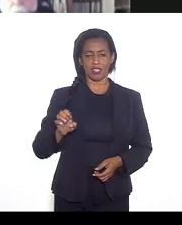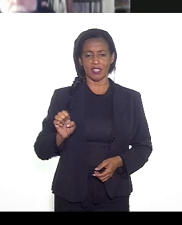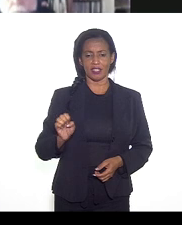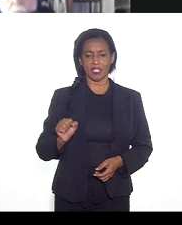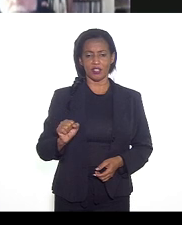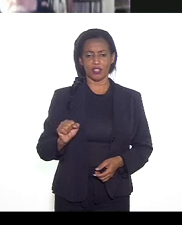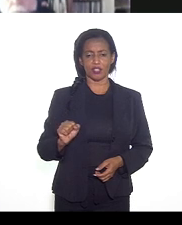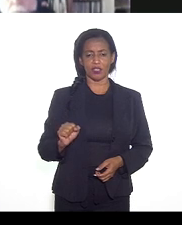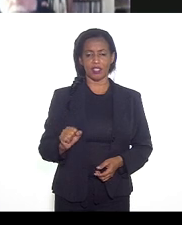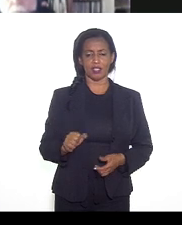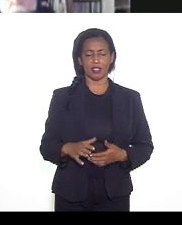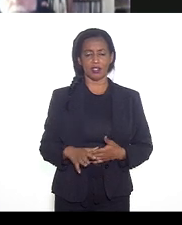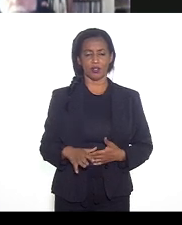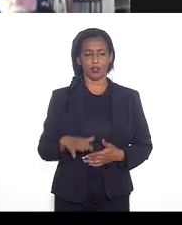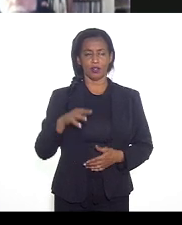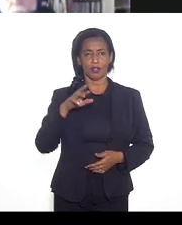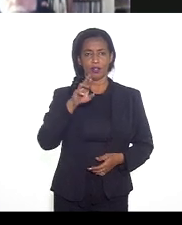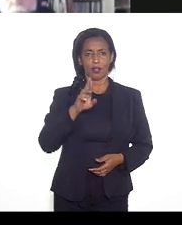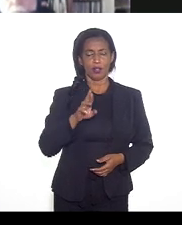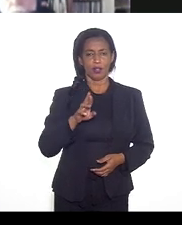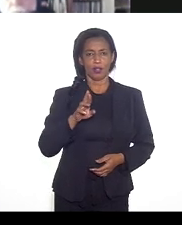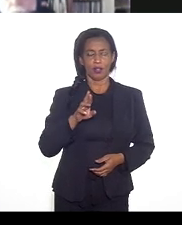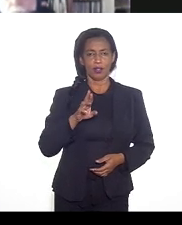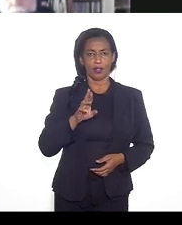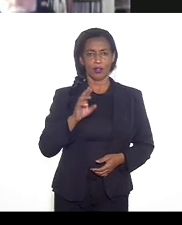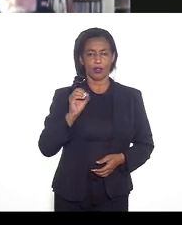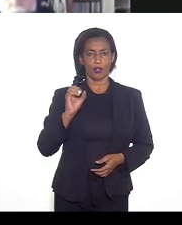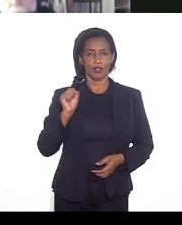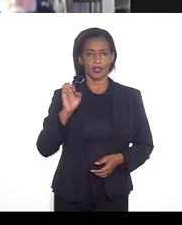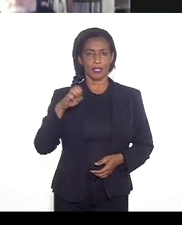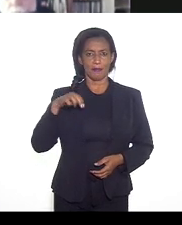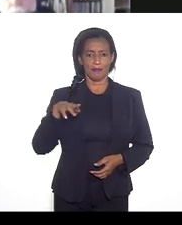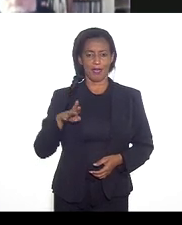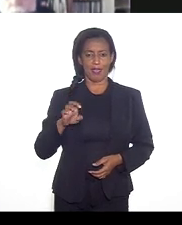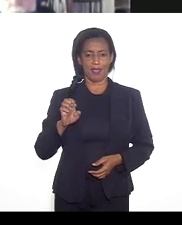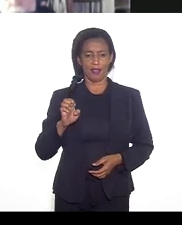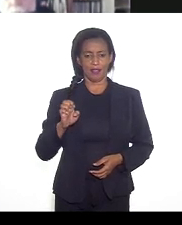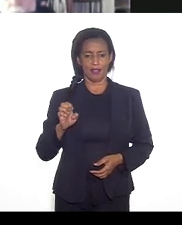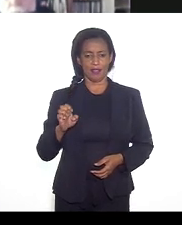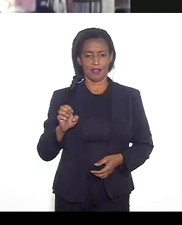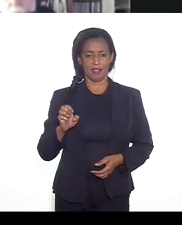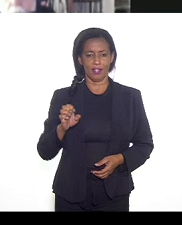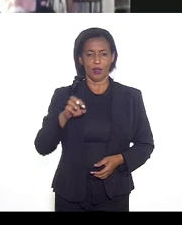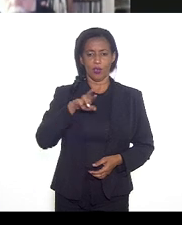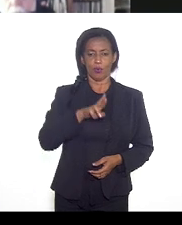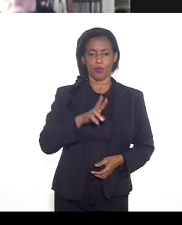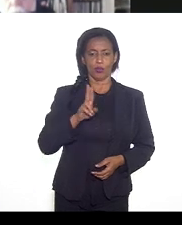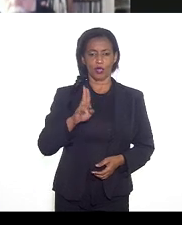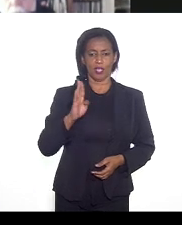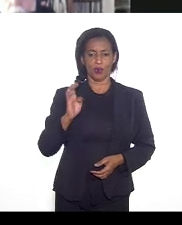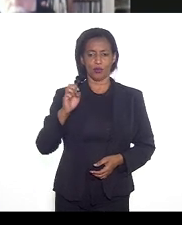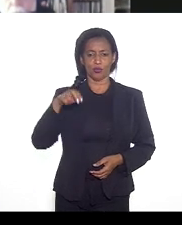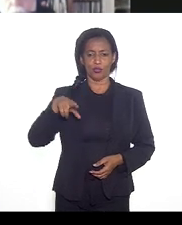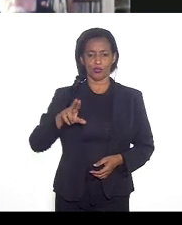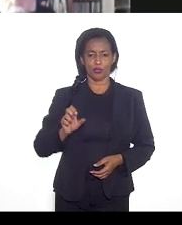Deputado Rosenberg Reis votou sim no grupo. Deputado Rubens Bontempo.